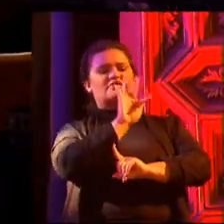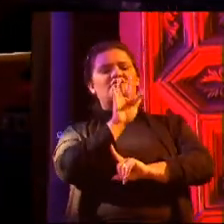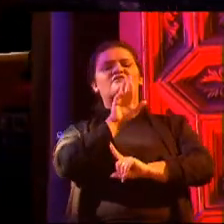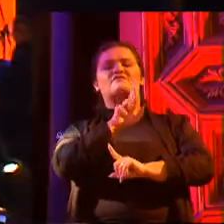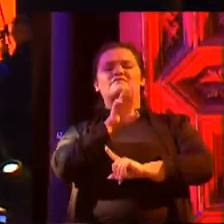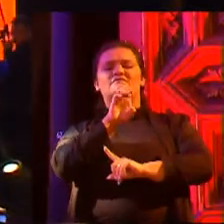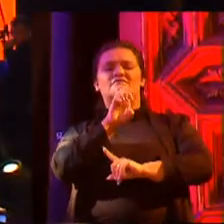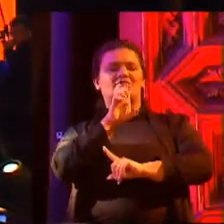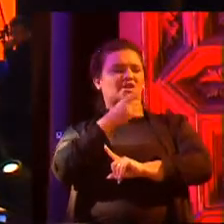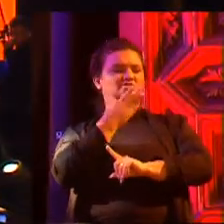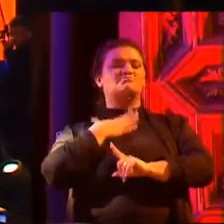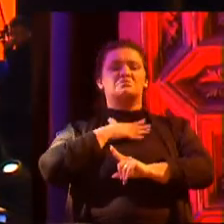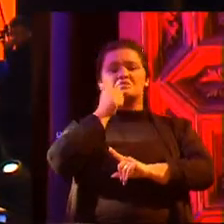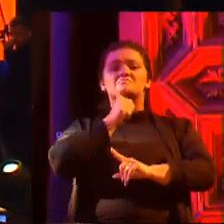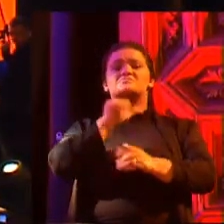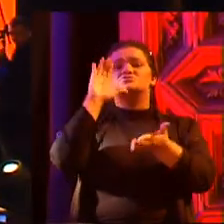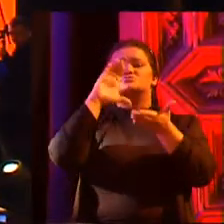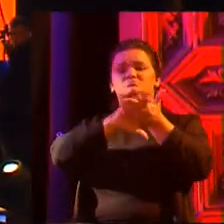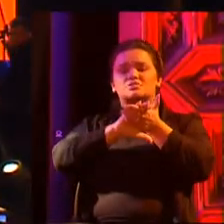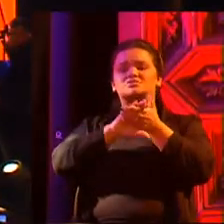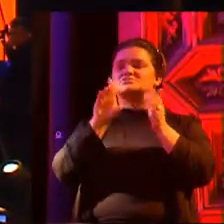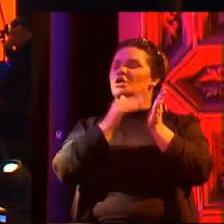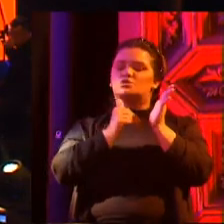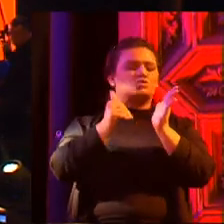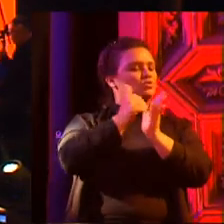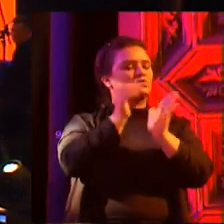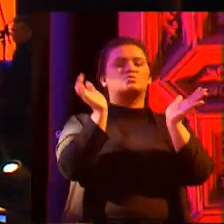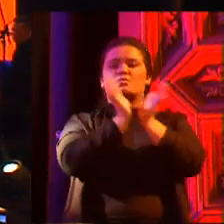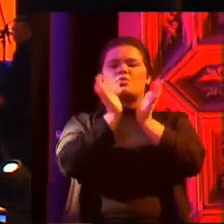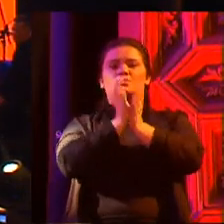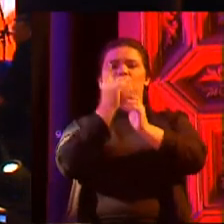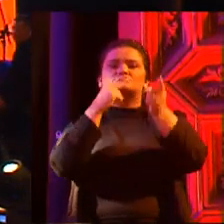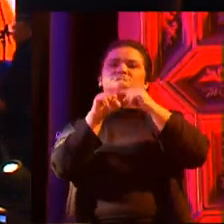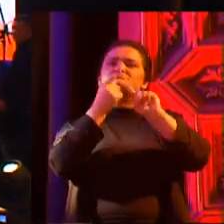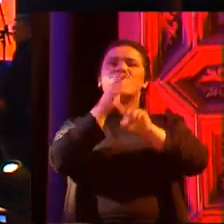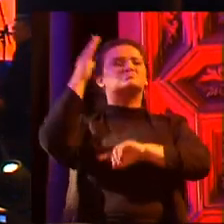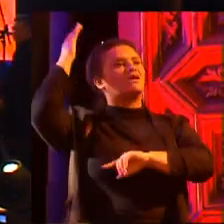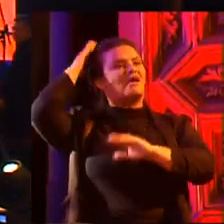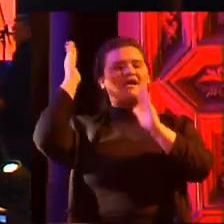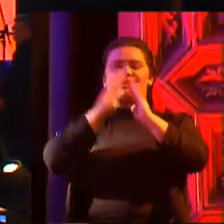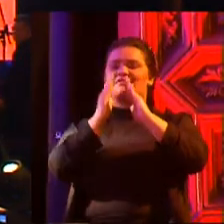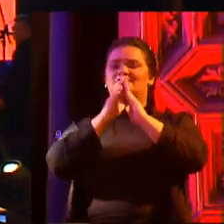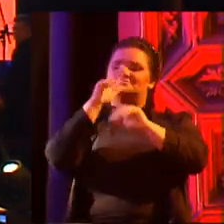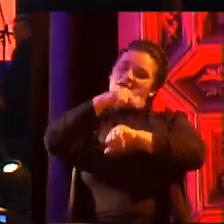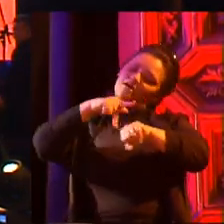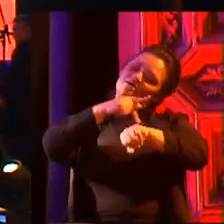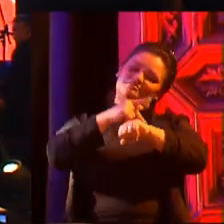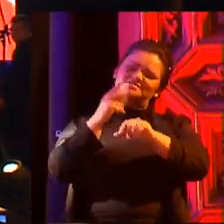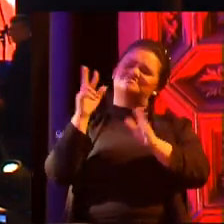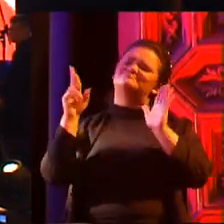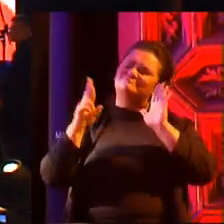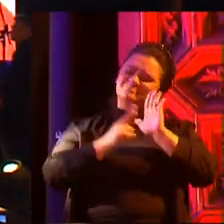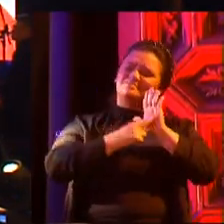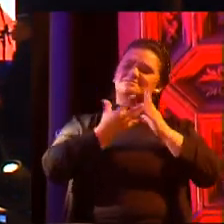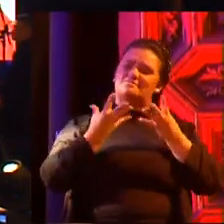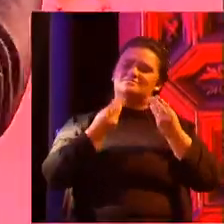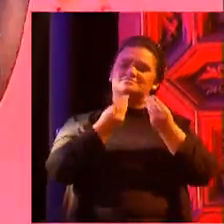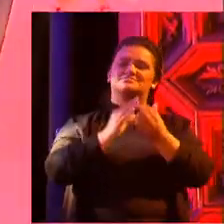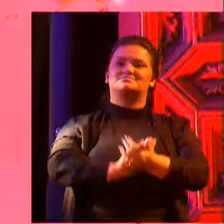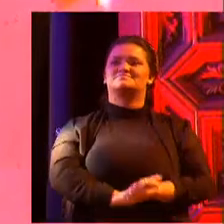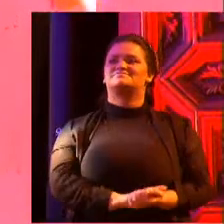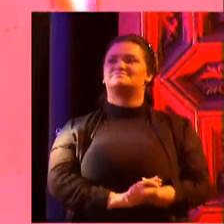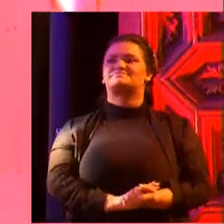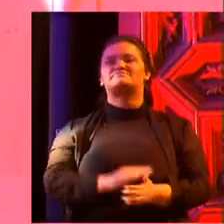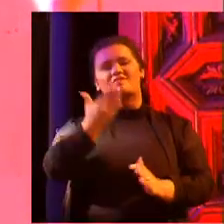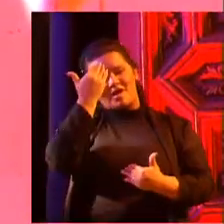minha esposa, a Rafaela, e a toda a equipe da Orquestra Paraense de Cinema que está em casa. Esse prêmio aqui representa muito. E